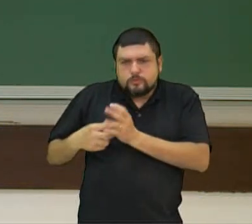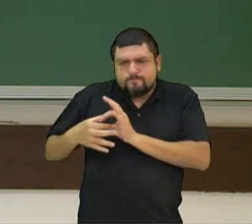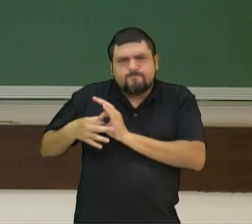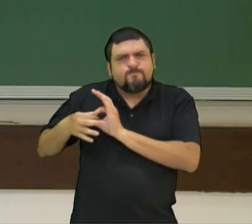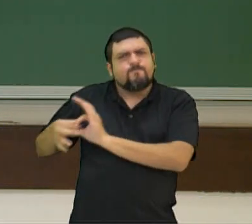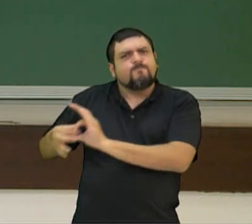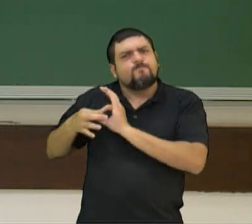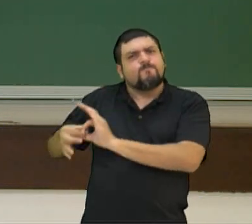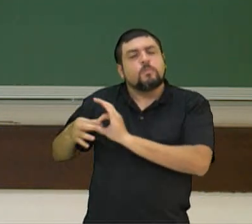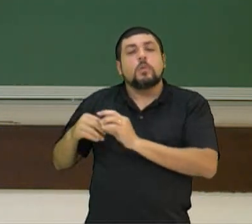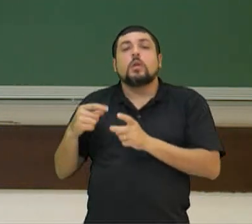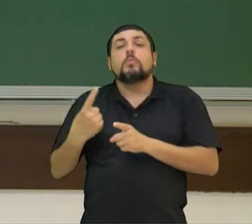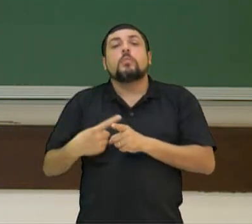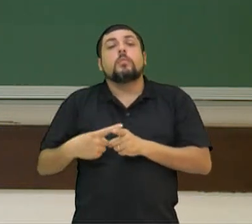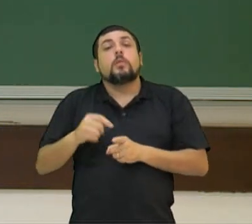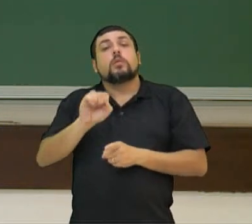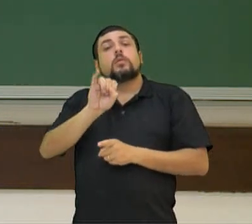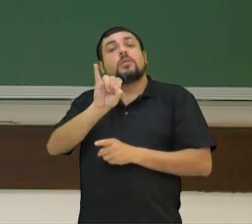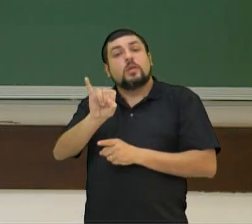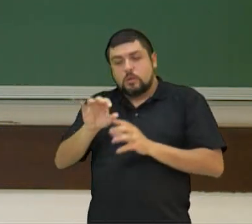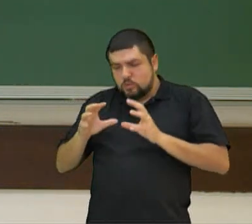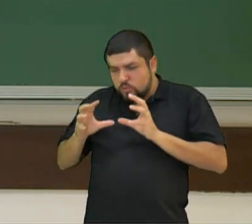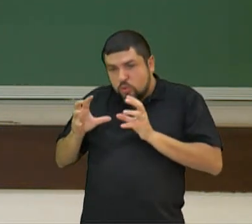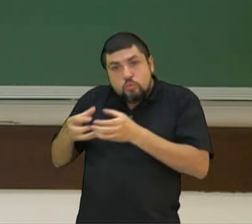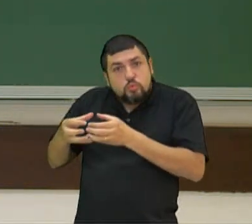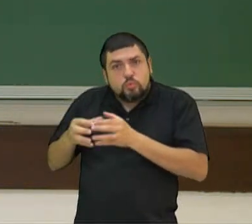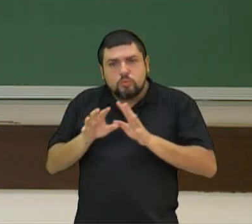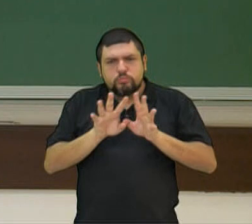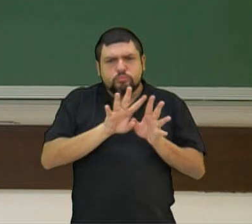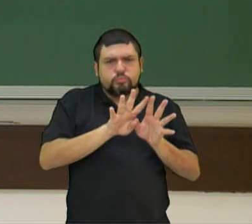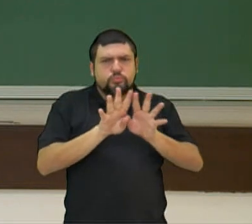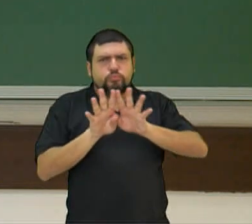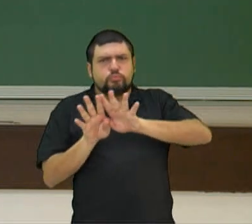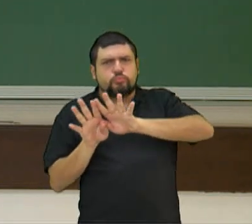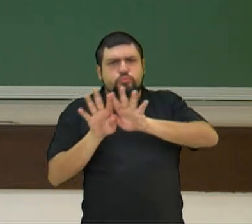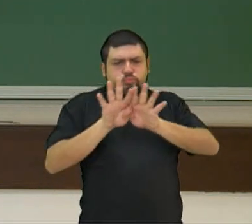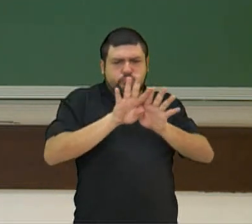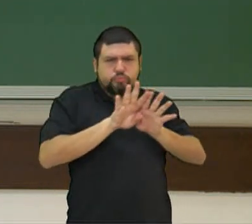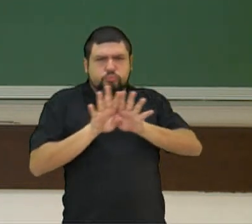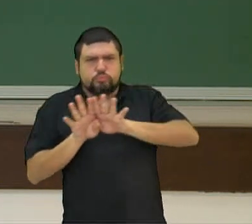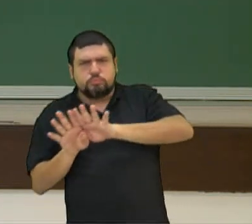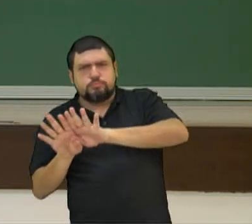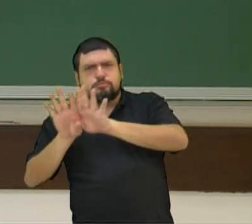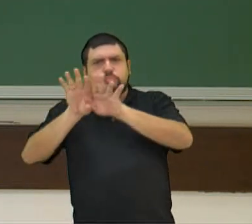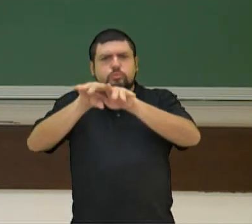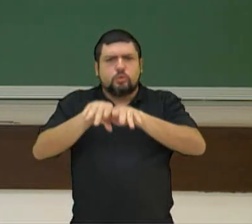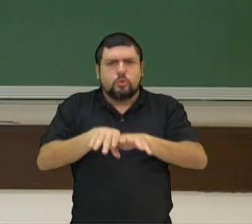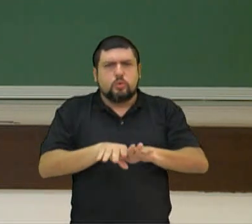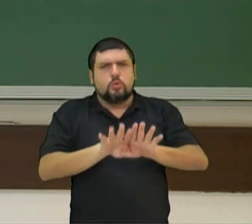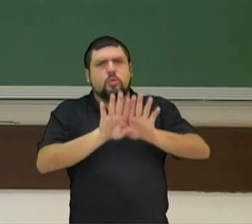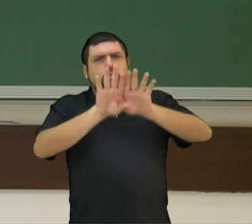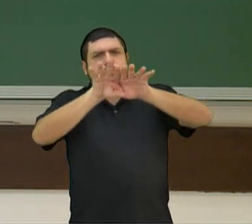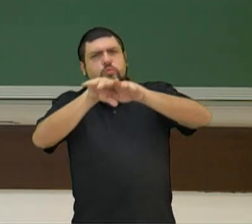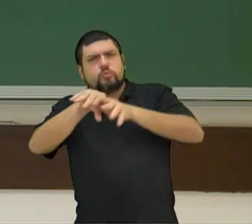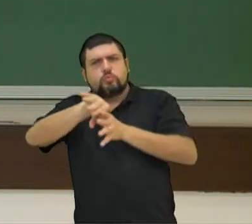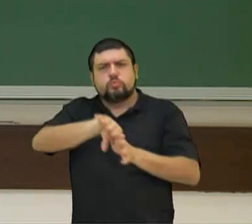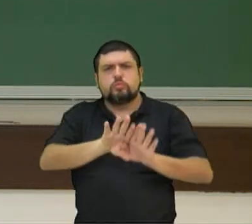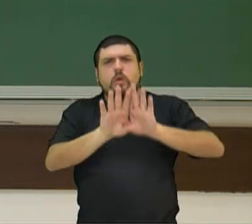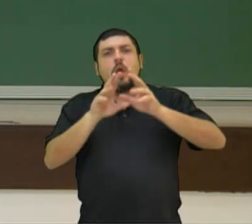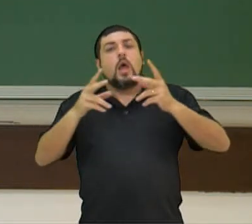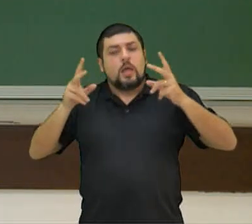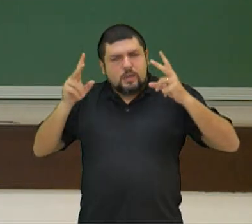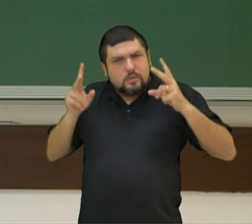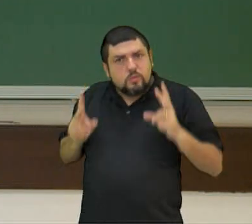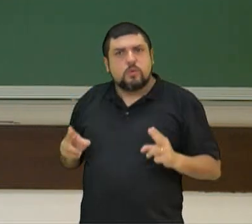tem uma equipe, a sincronia de movimentos também é muito importante, porque essa sincronia é avaliada